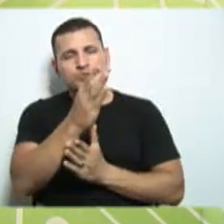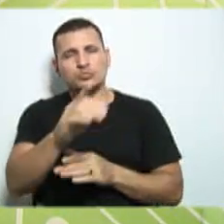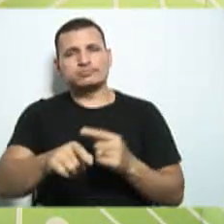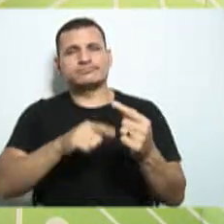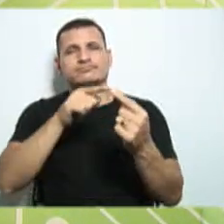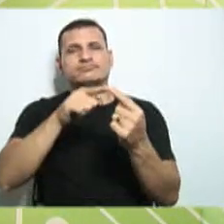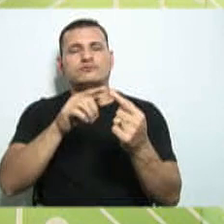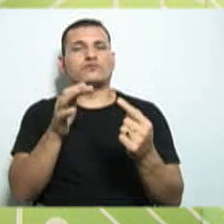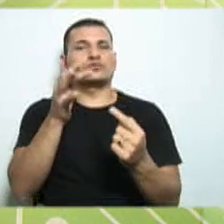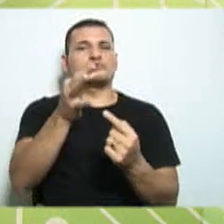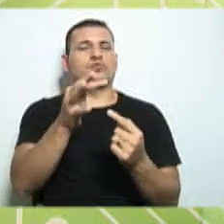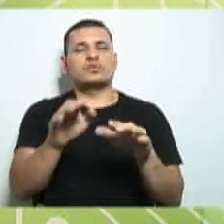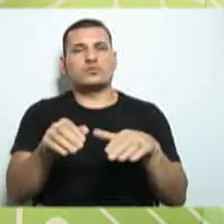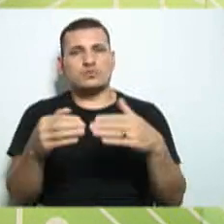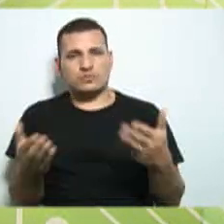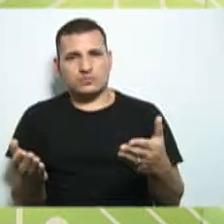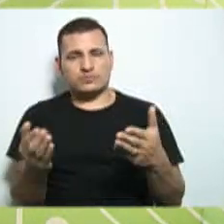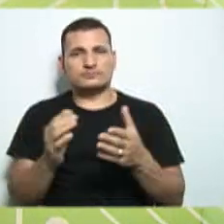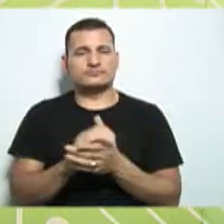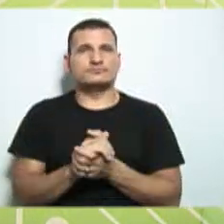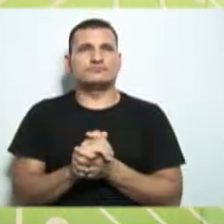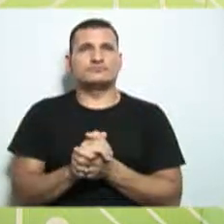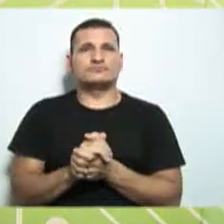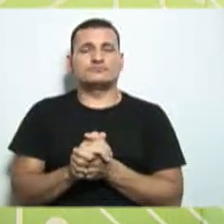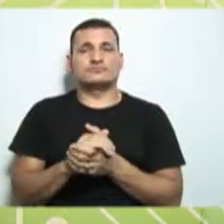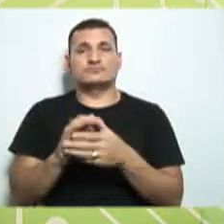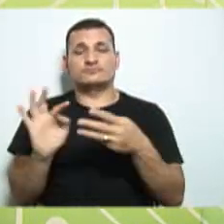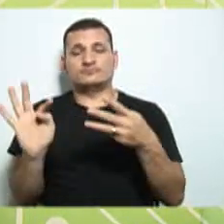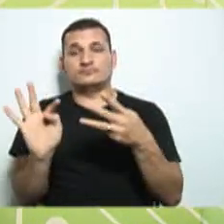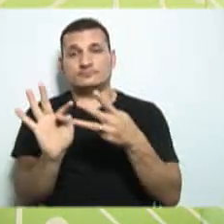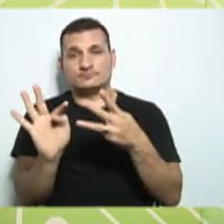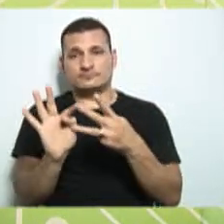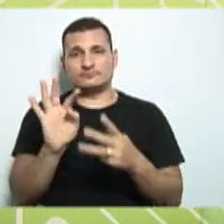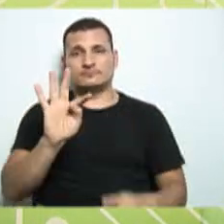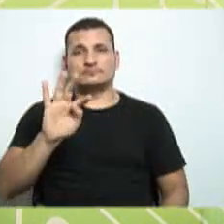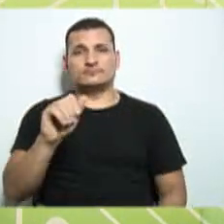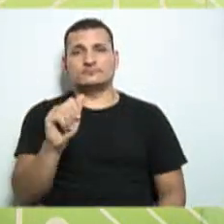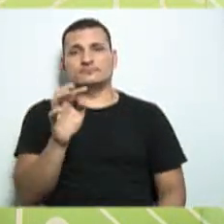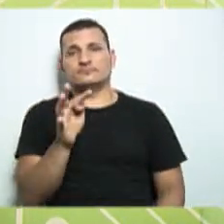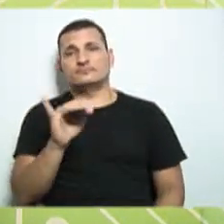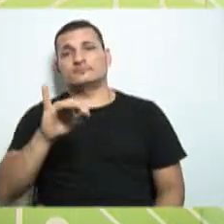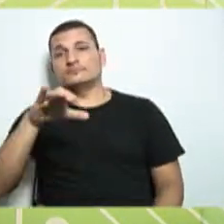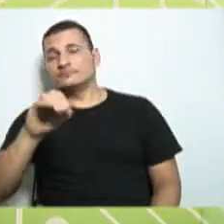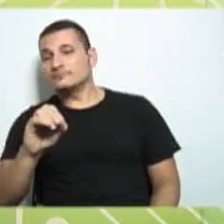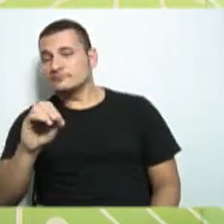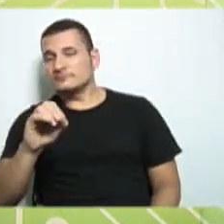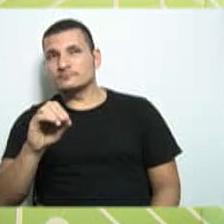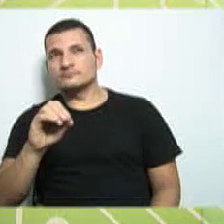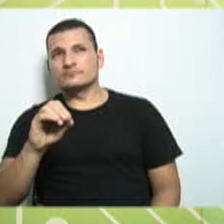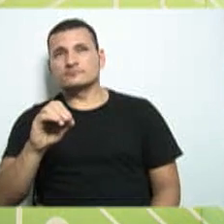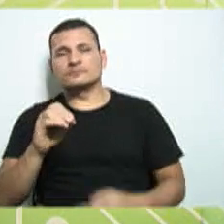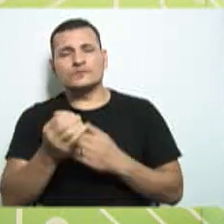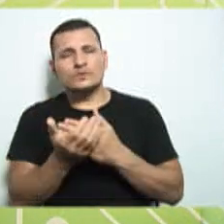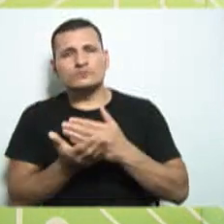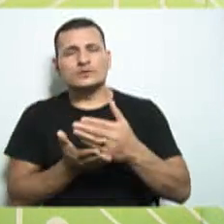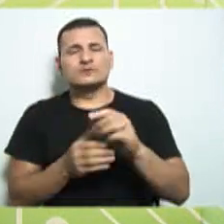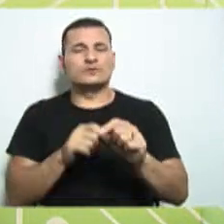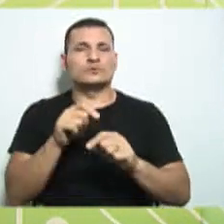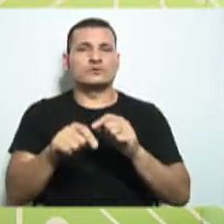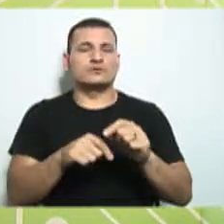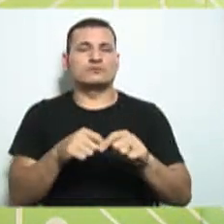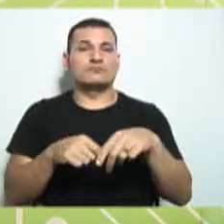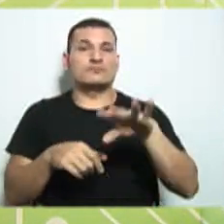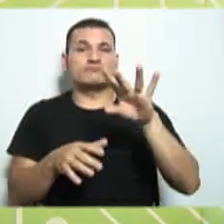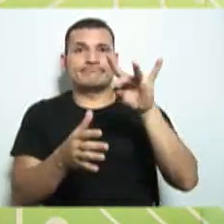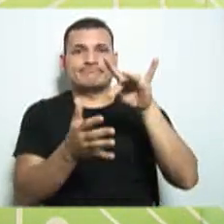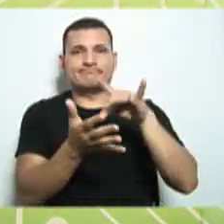queremos alcançar, né? O tático, ele começa o quê? Colocar esse sonho, né, já de uma forma um pouco mais real.